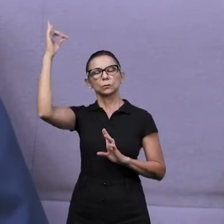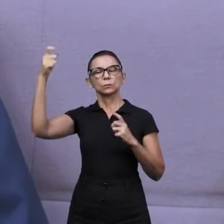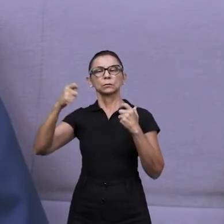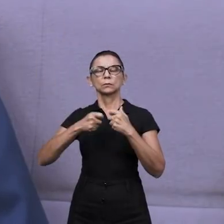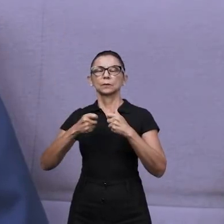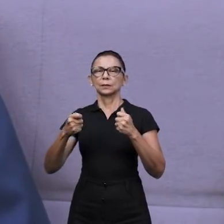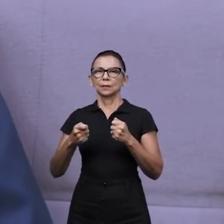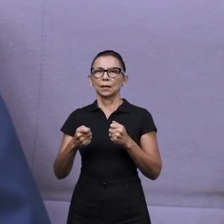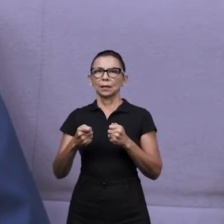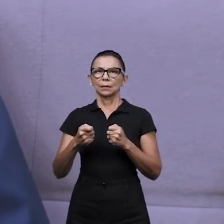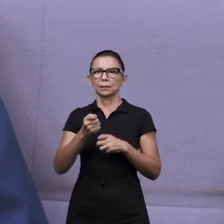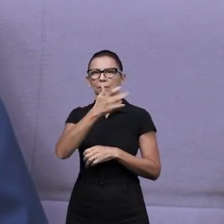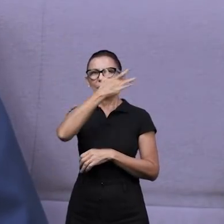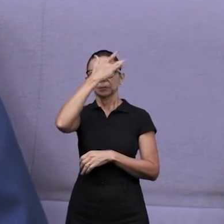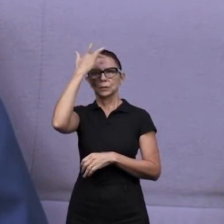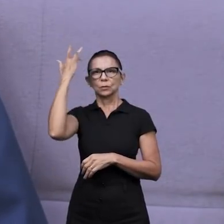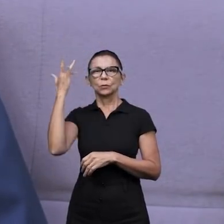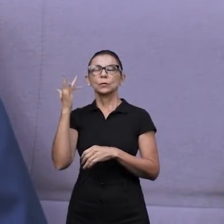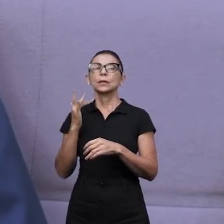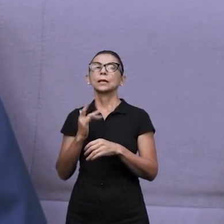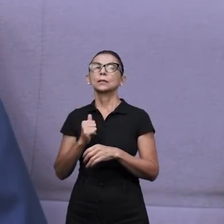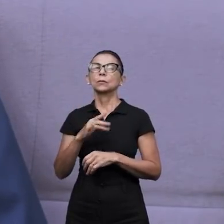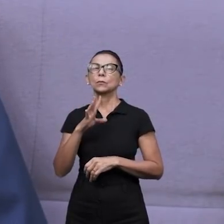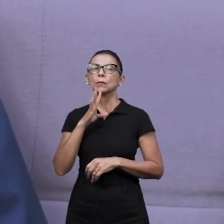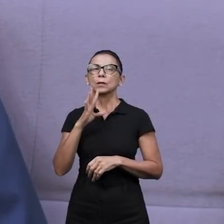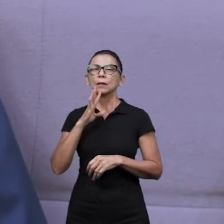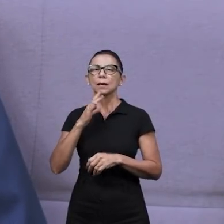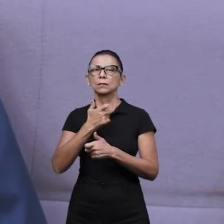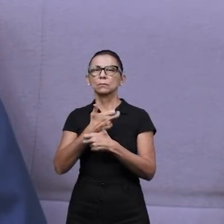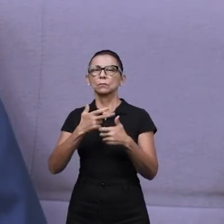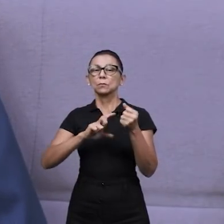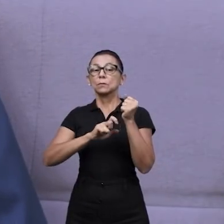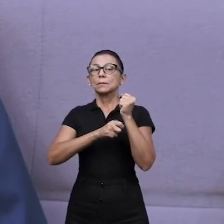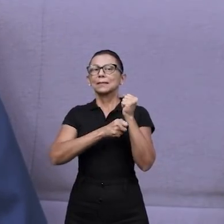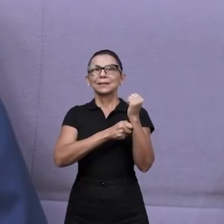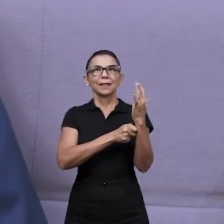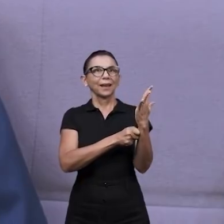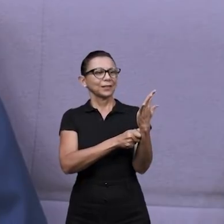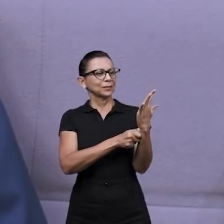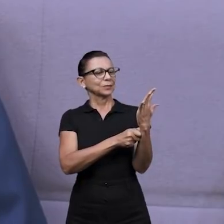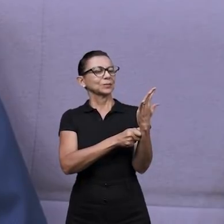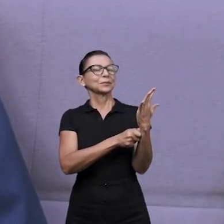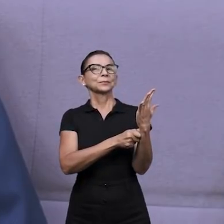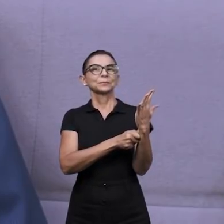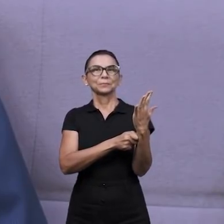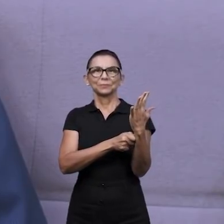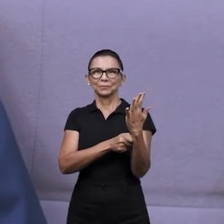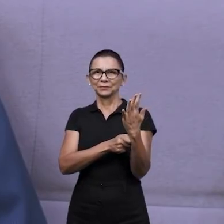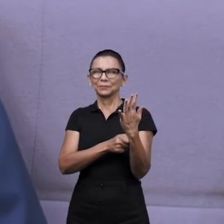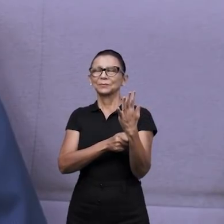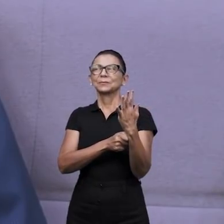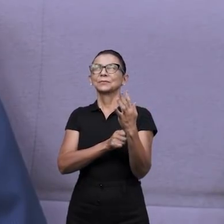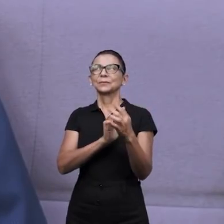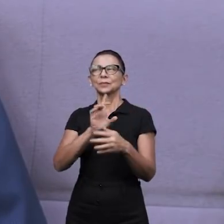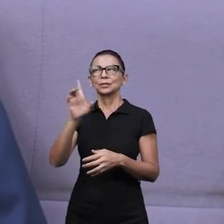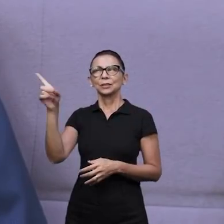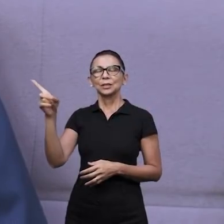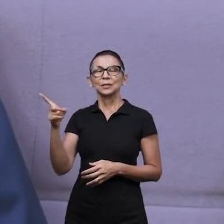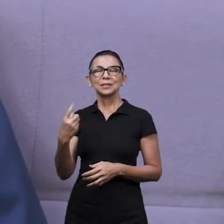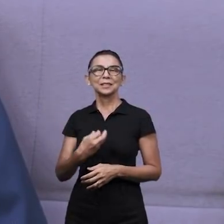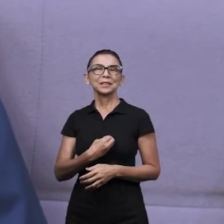Deus, vive em plena comunhão e alegria